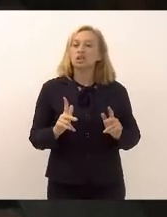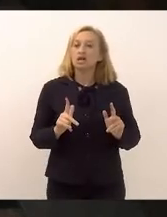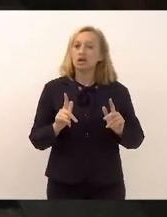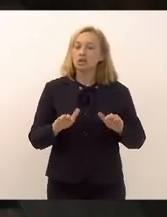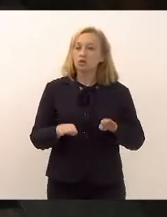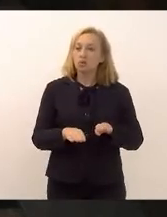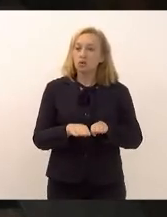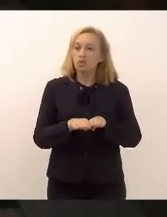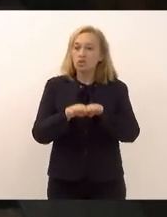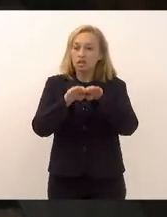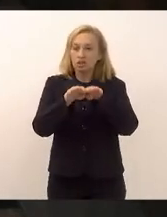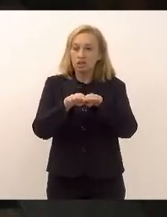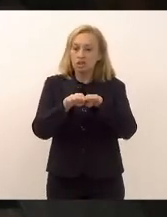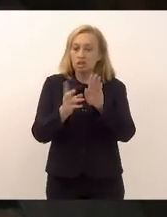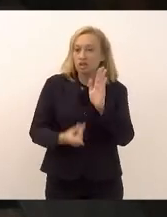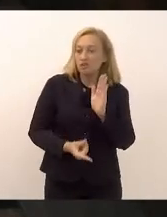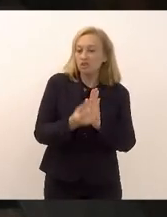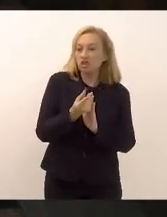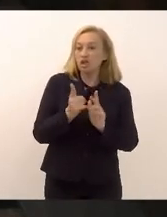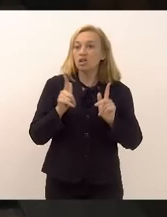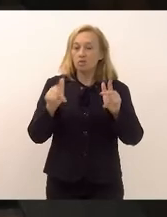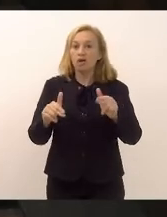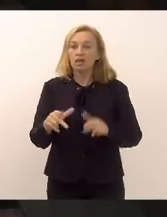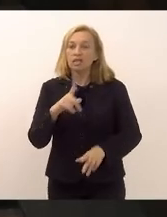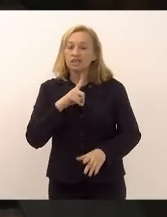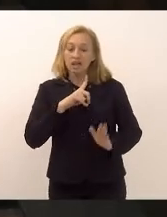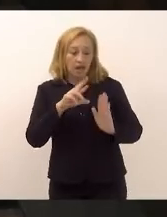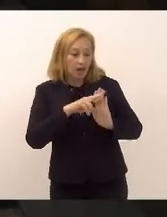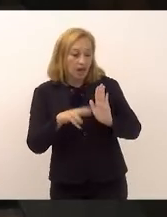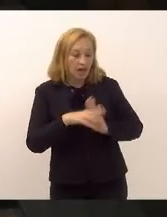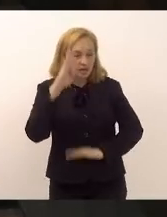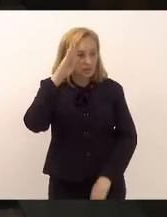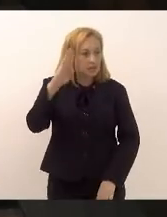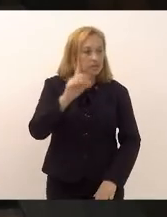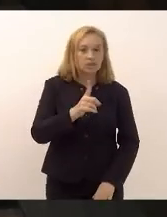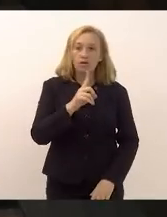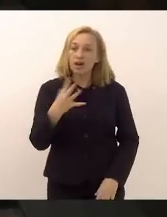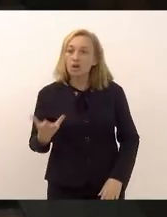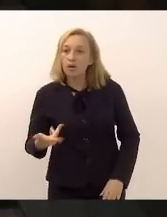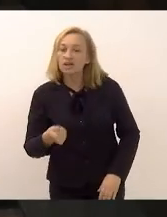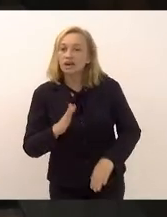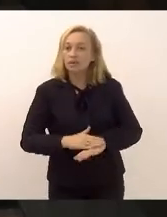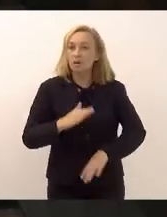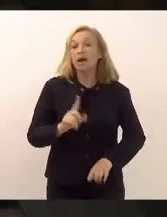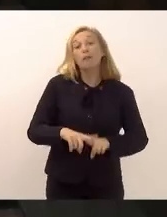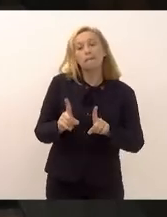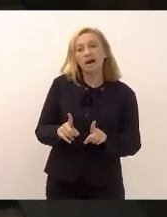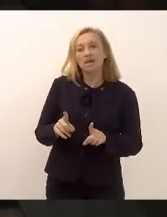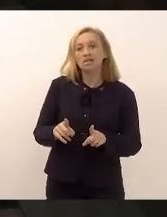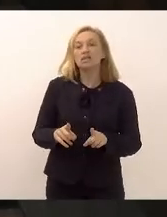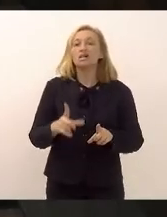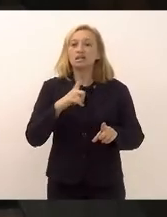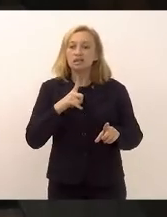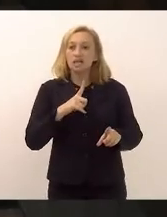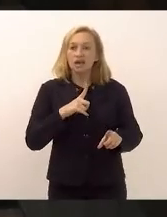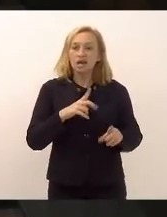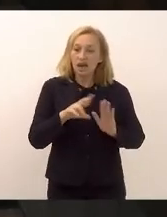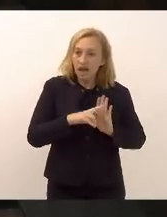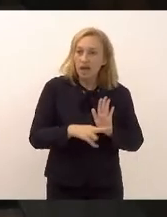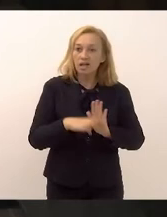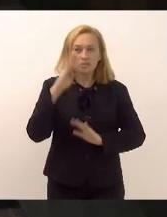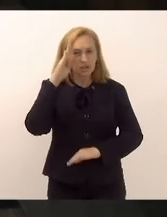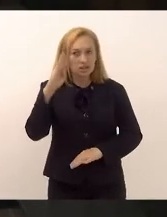de investimento. Então, ter disciplina militar não significa ter mais qualidade. Agora, ter disciplina militar